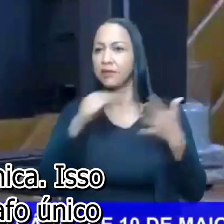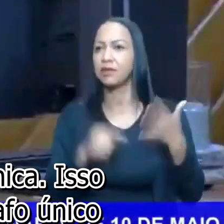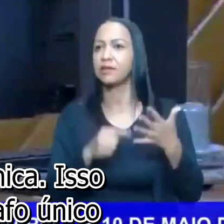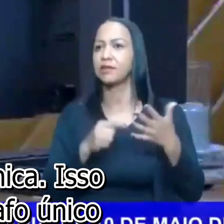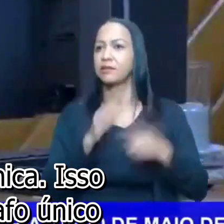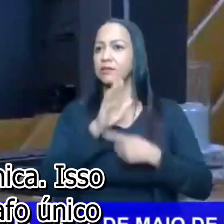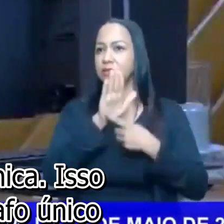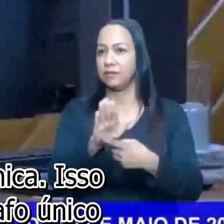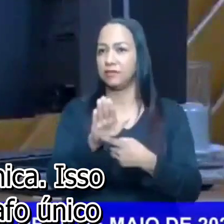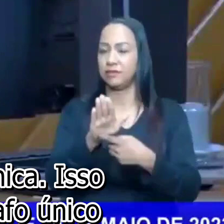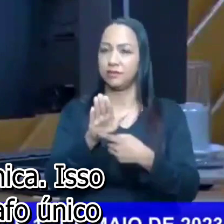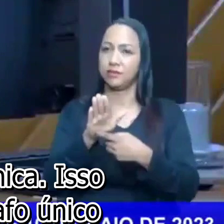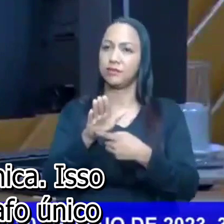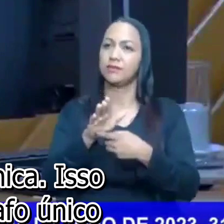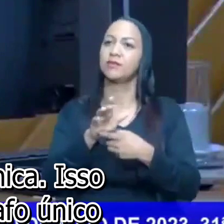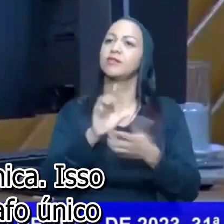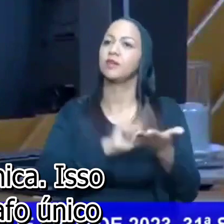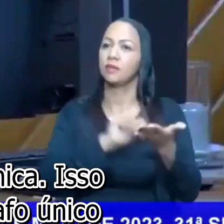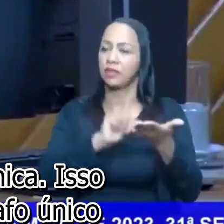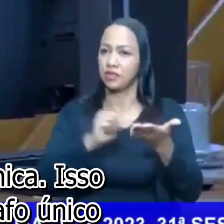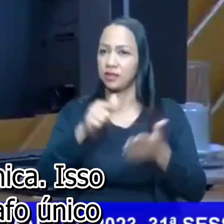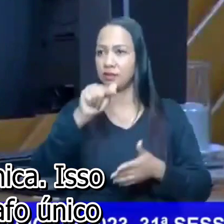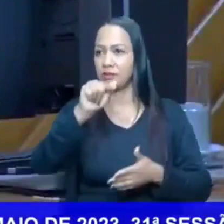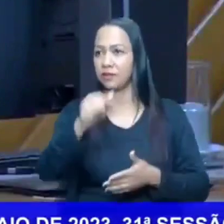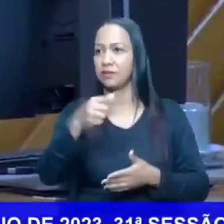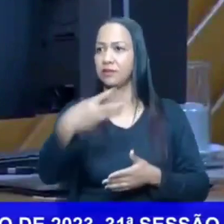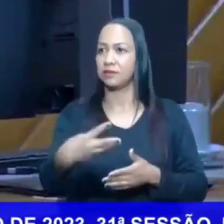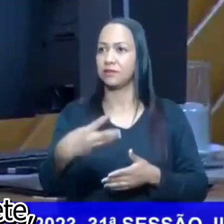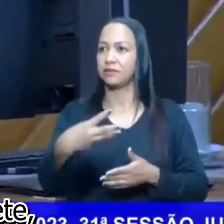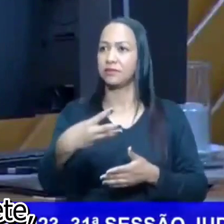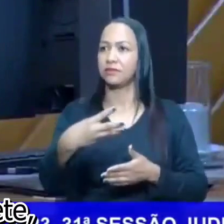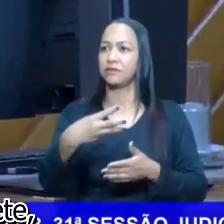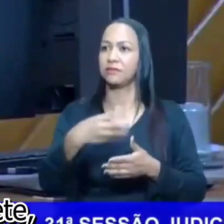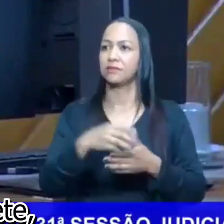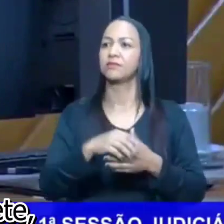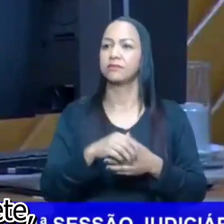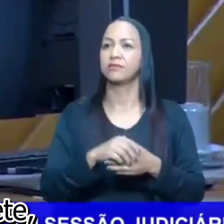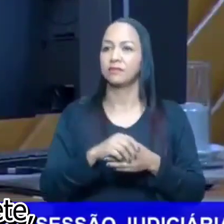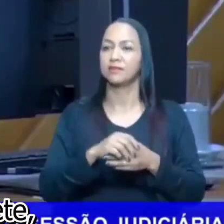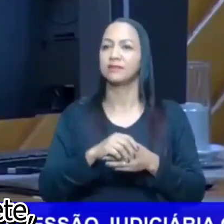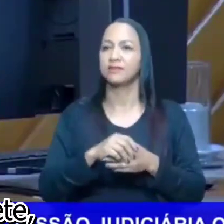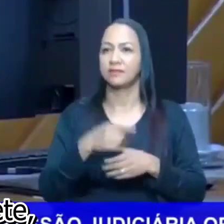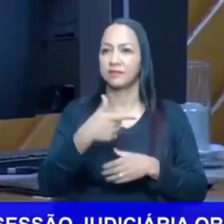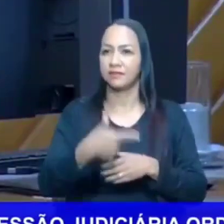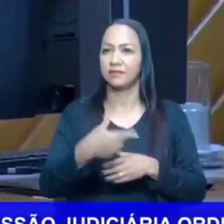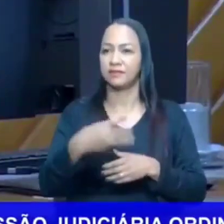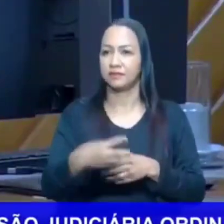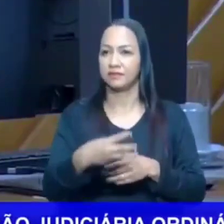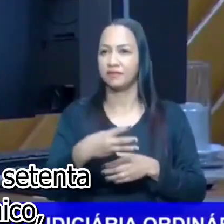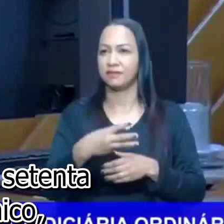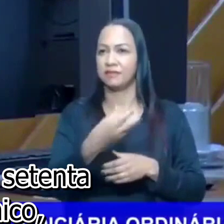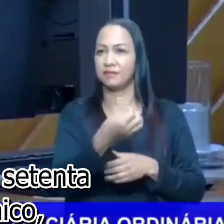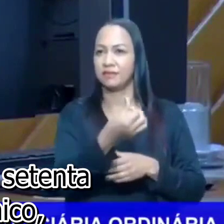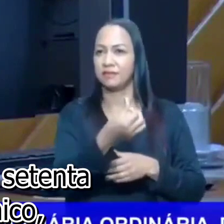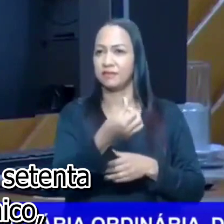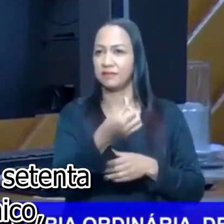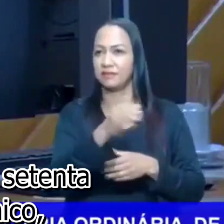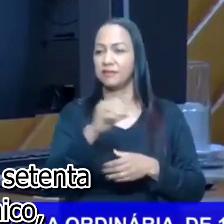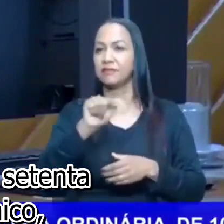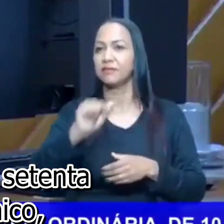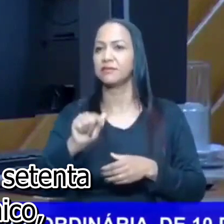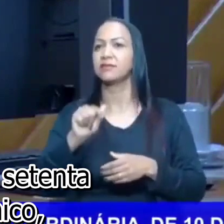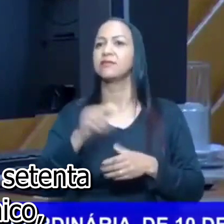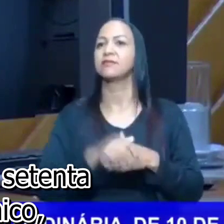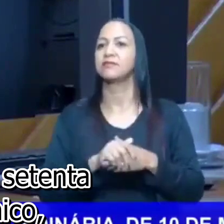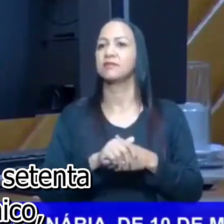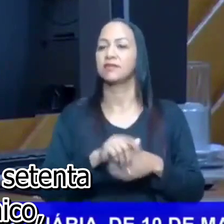técnica. Isso está previsto no artigo 73, parágrafo único da Resolução 23.607, que diz expressamente o